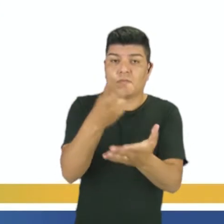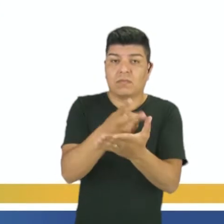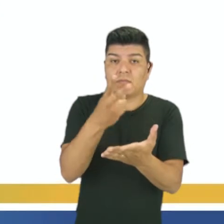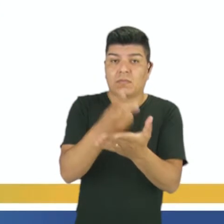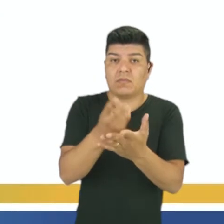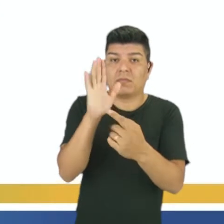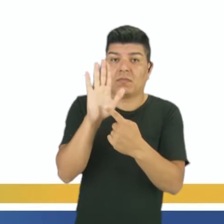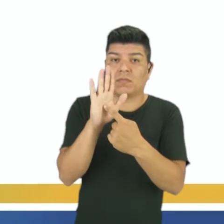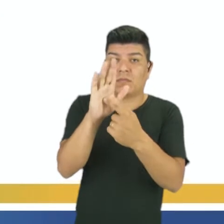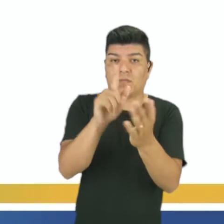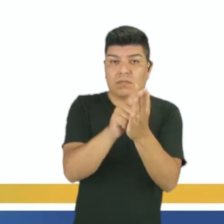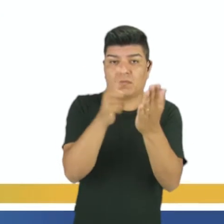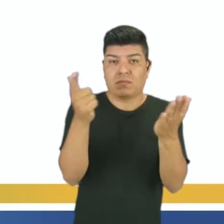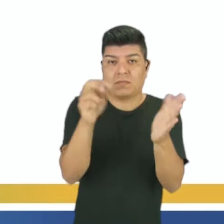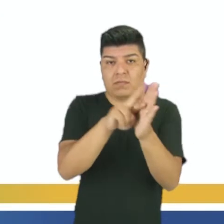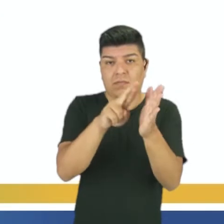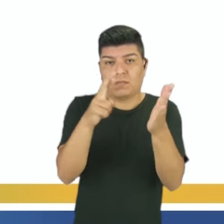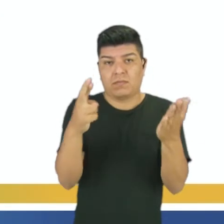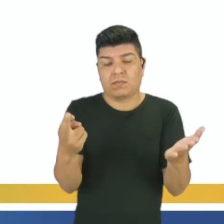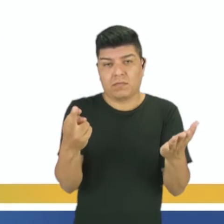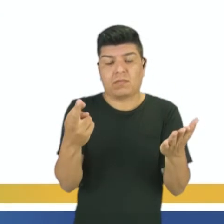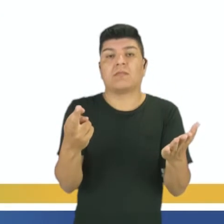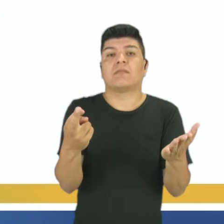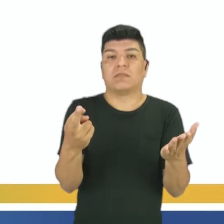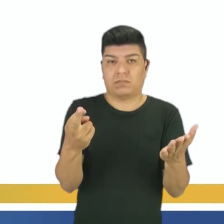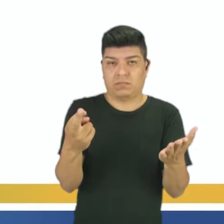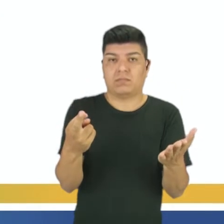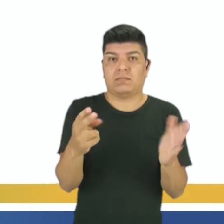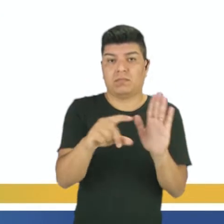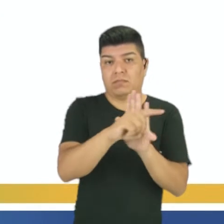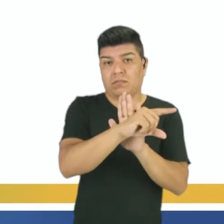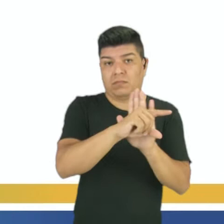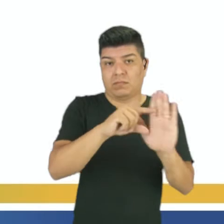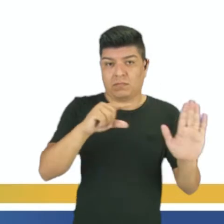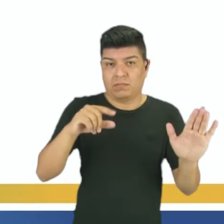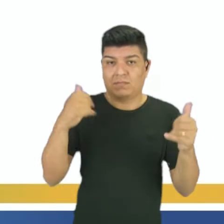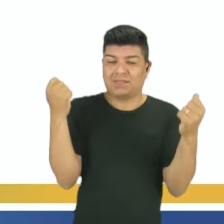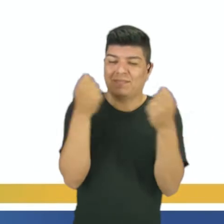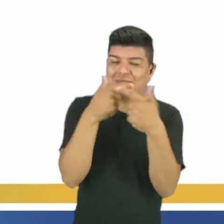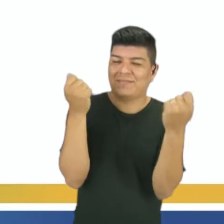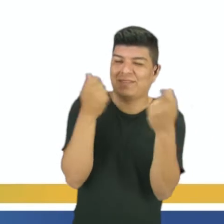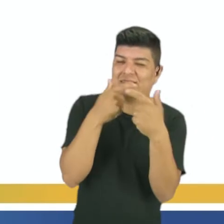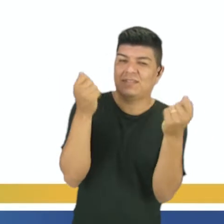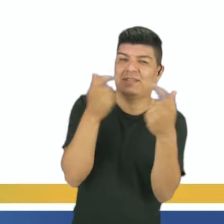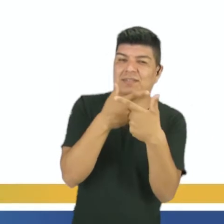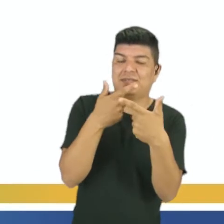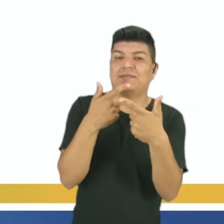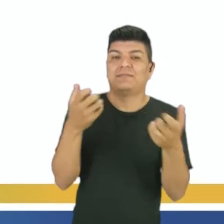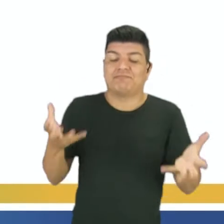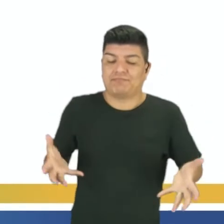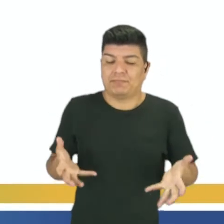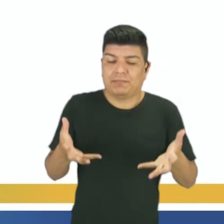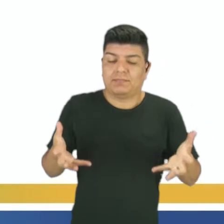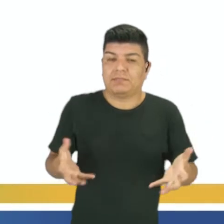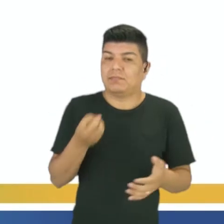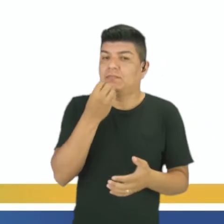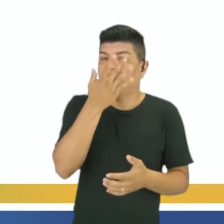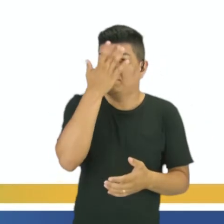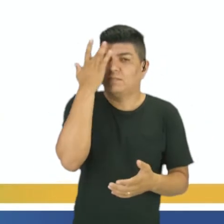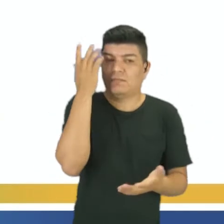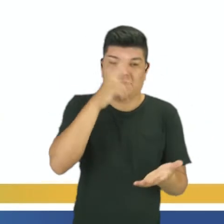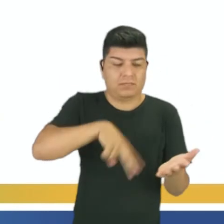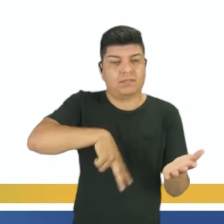vai aparecer em jornais e revistas em partes de entretenimento e fruição para o bom